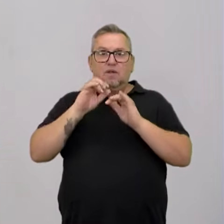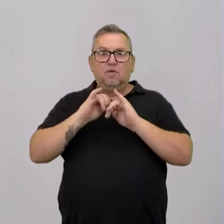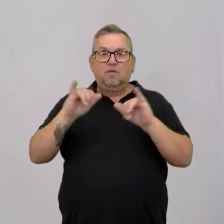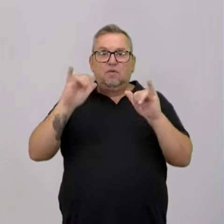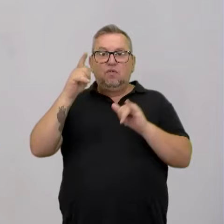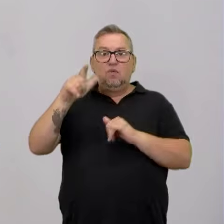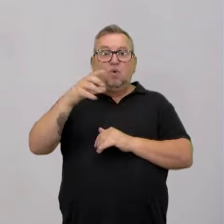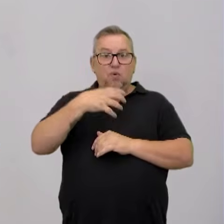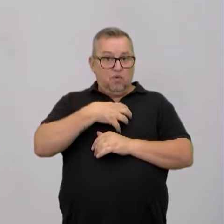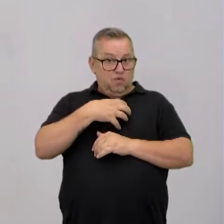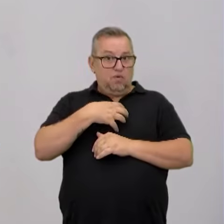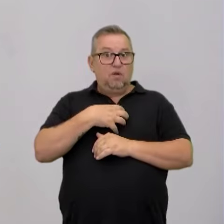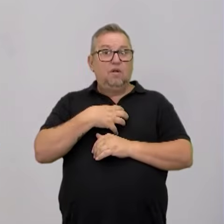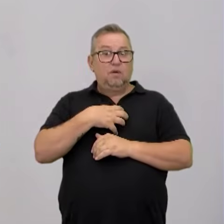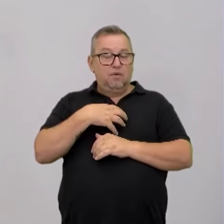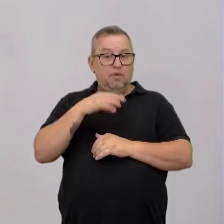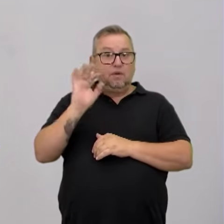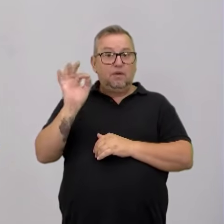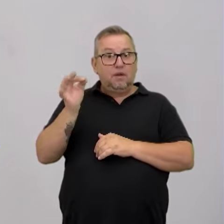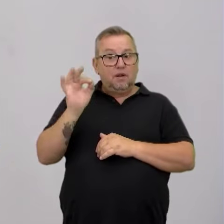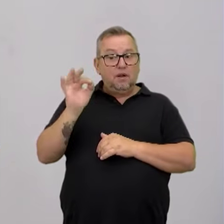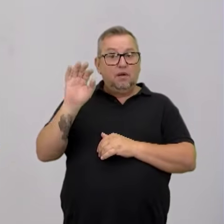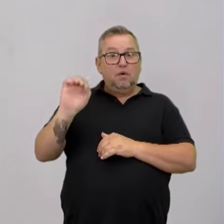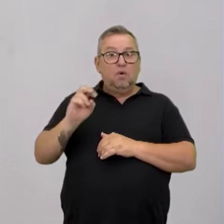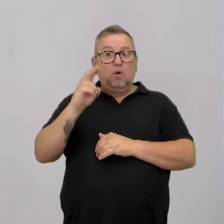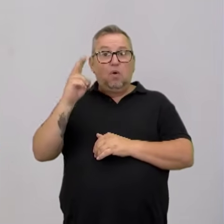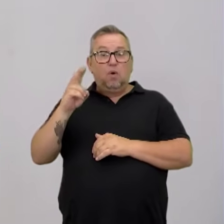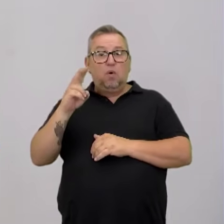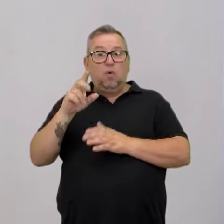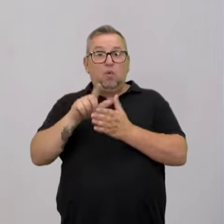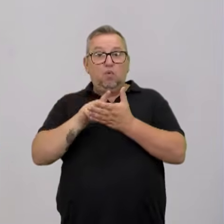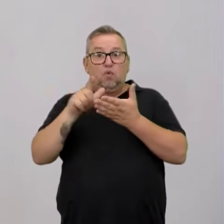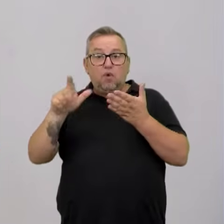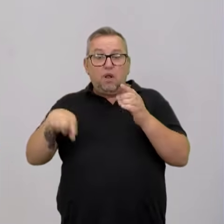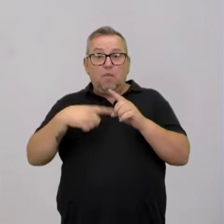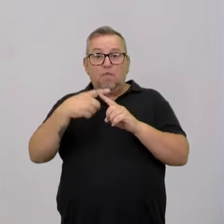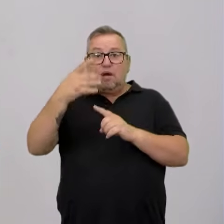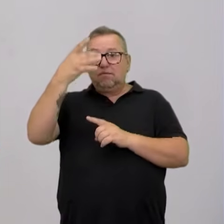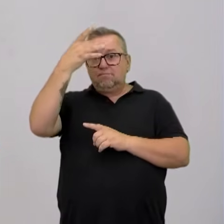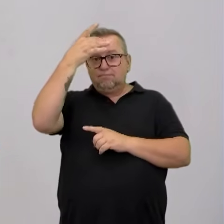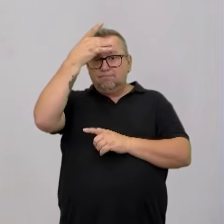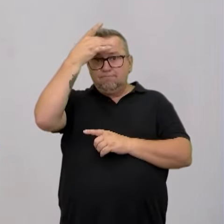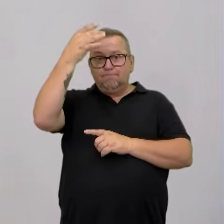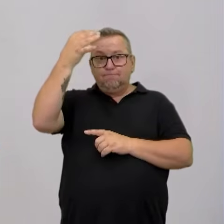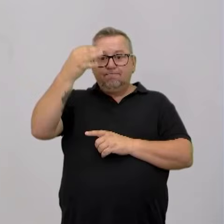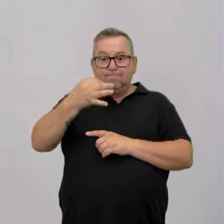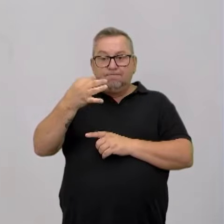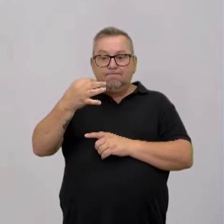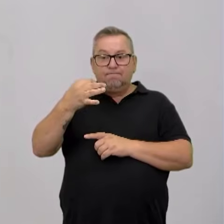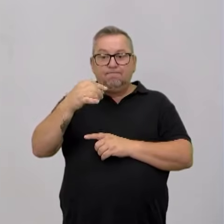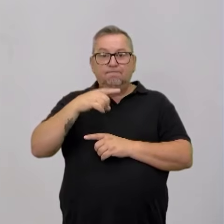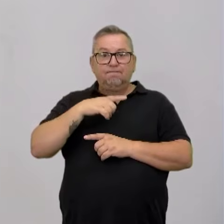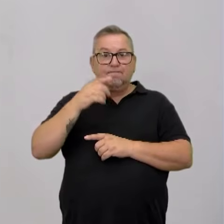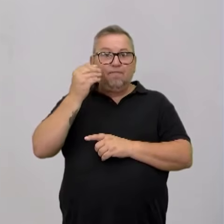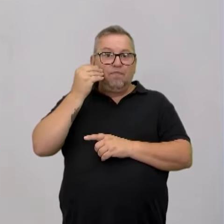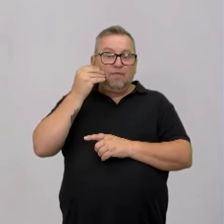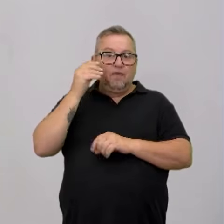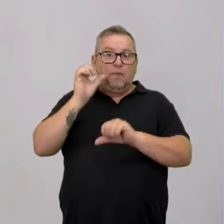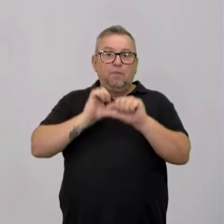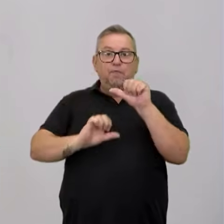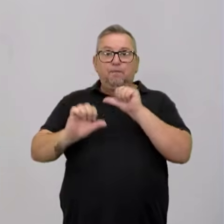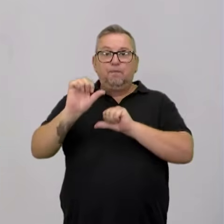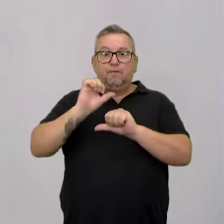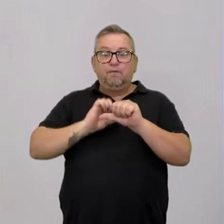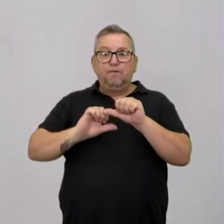dada de uma outra forma, certo? Ou um jornal mais consciente, eu posso usar essa expressão, né? Ele vai tentar mudar aí